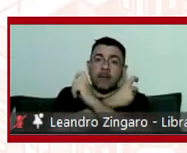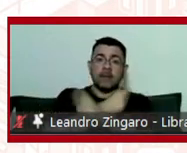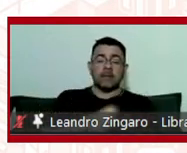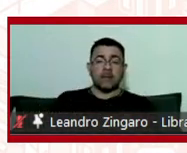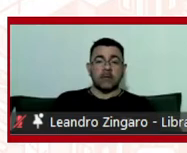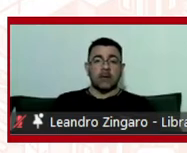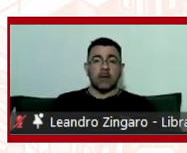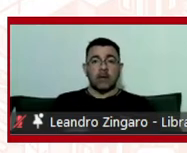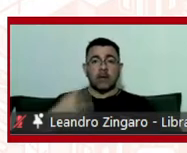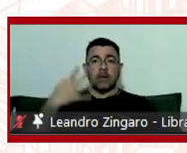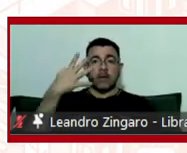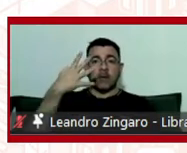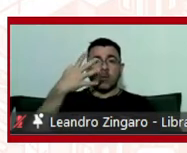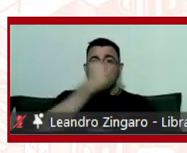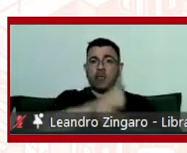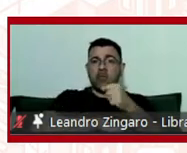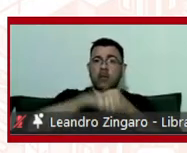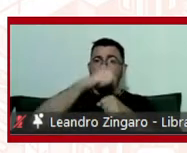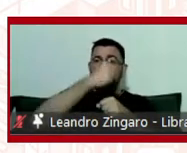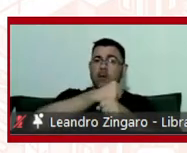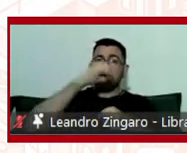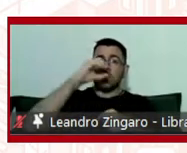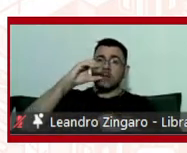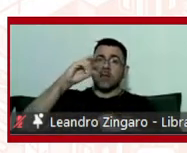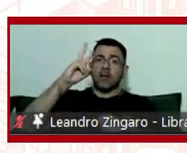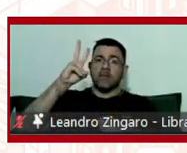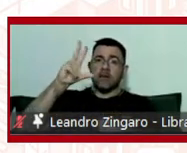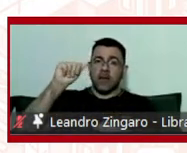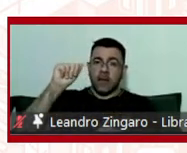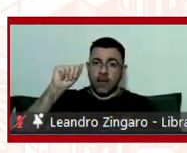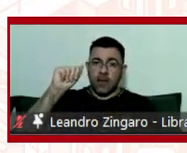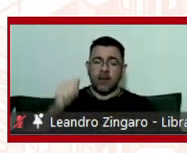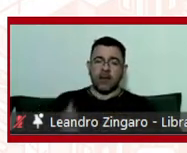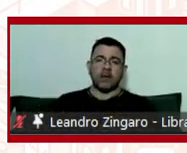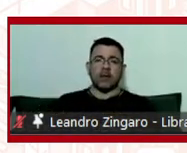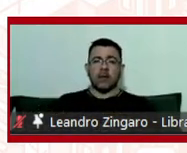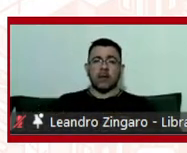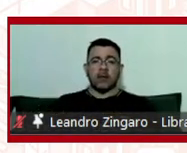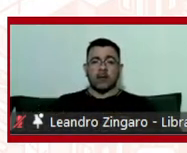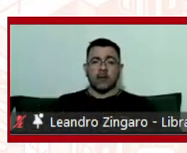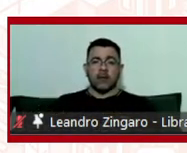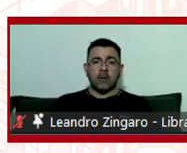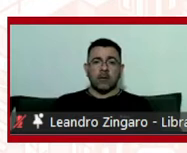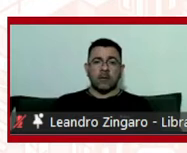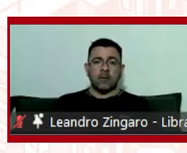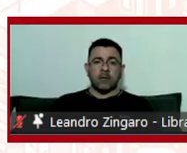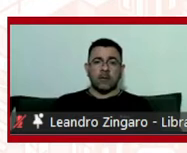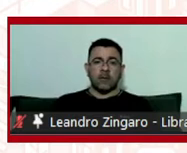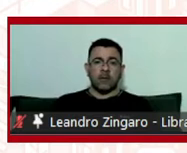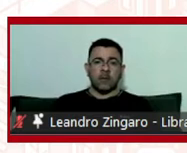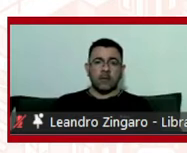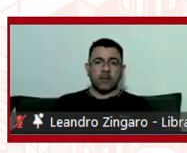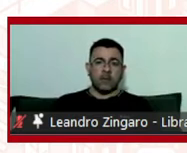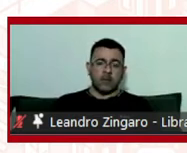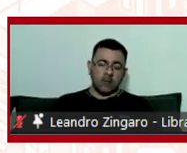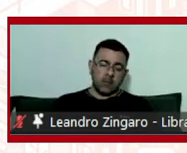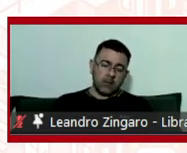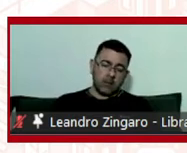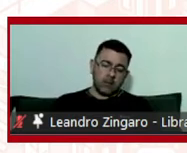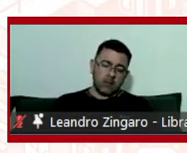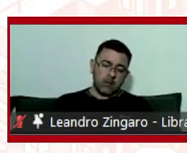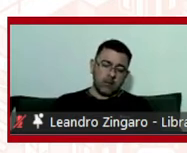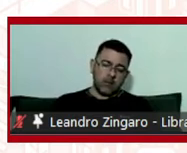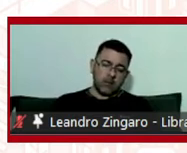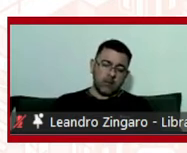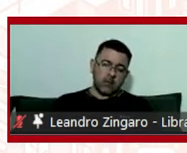4 anos lá no no CVA que é o centro de vigilância ambiental então surgiu a ideia a partir da Amanda de uma grande eh funcionária do time